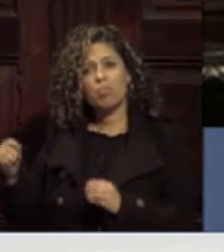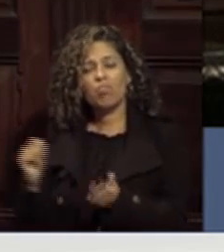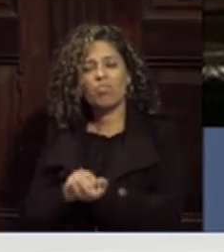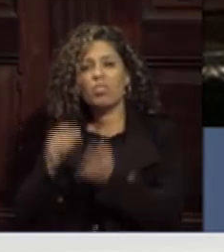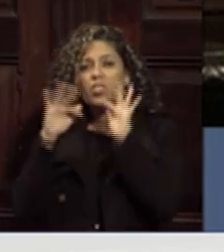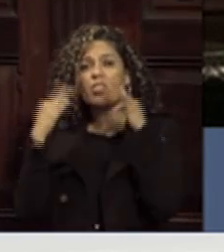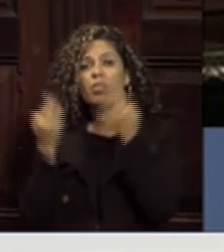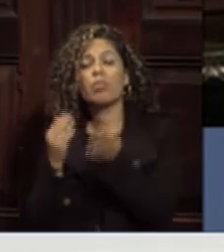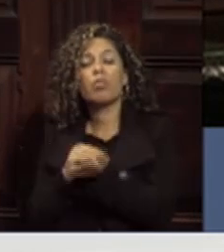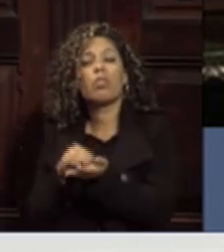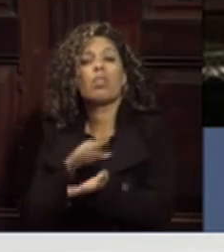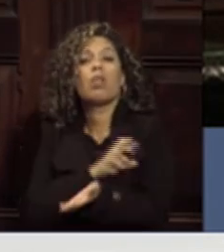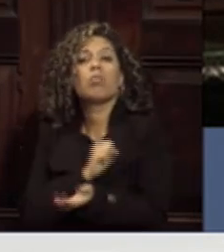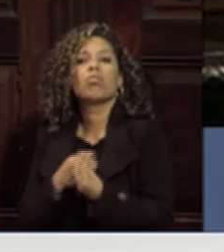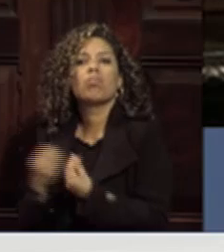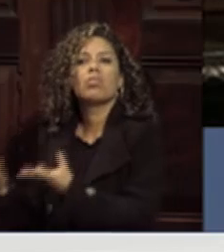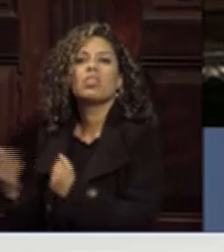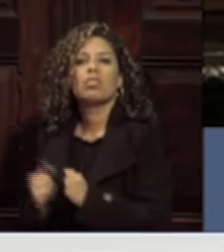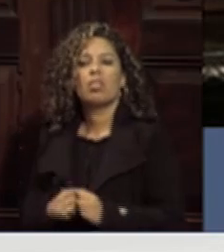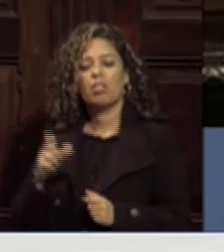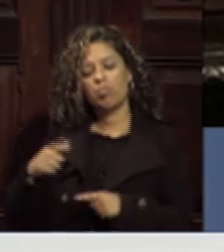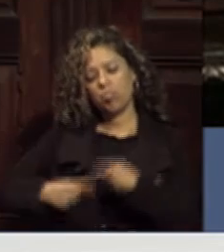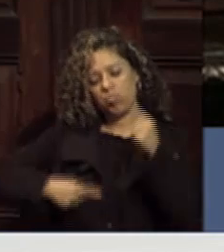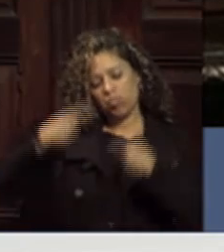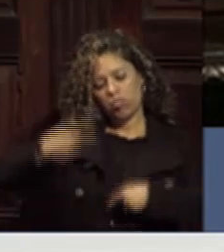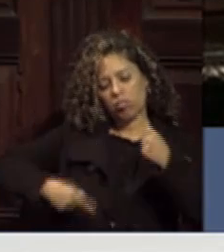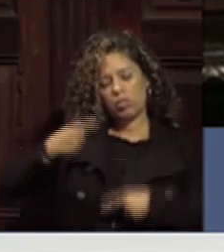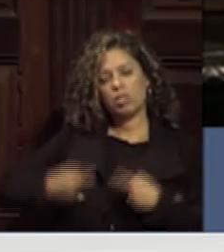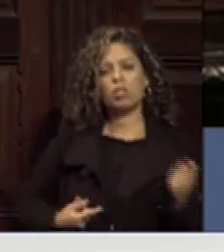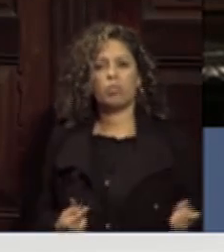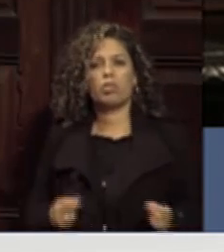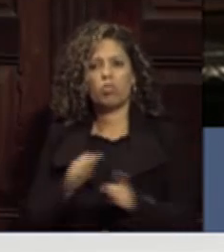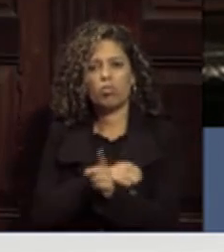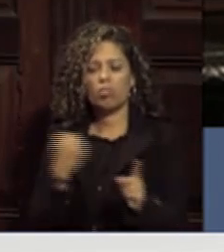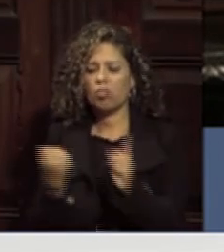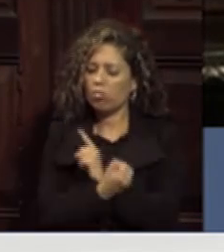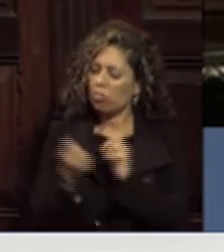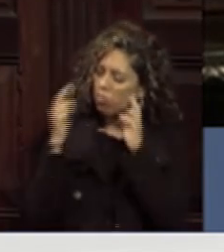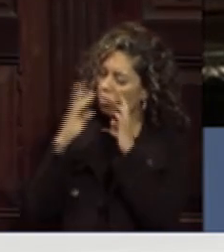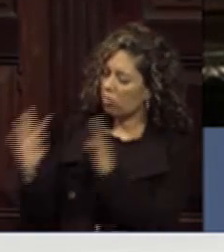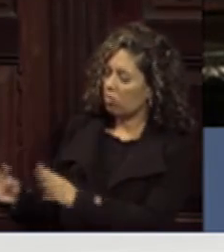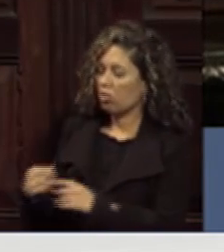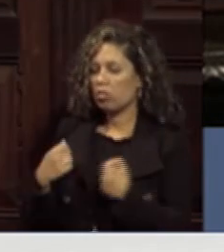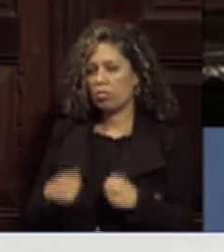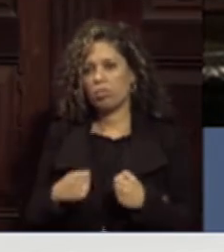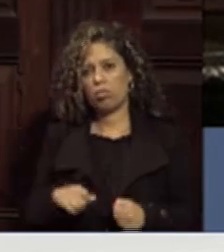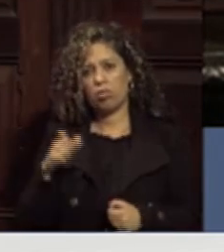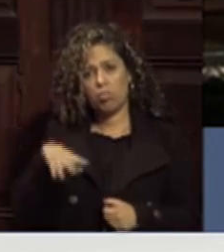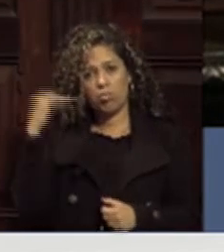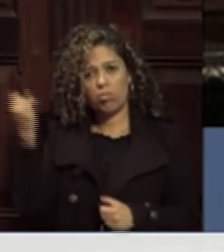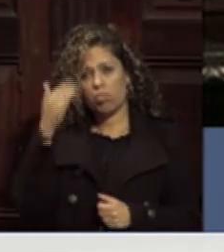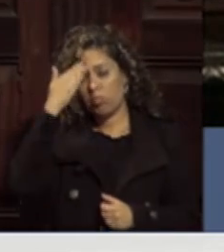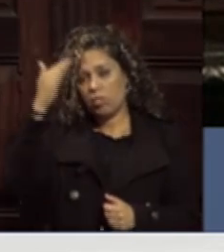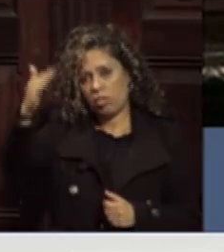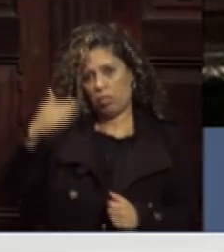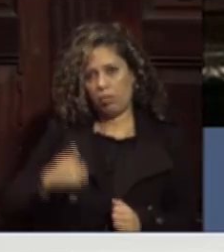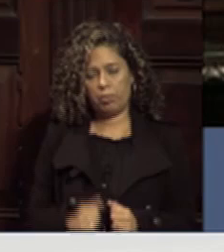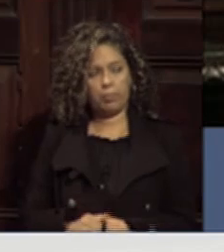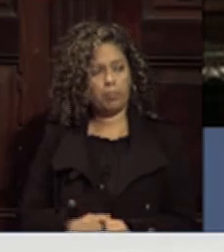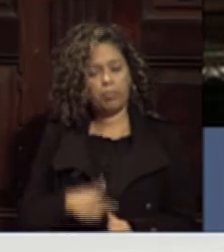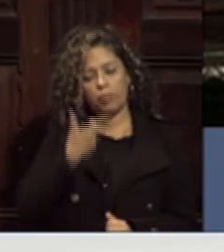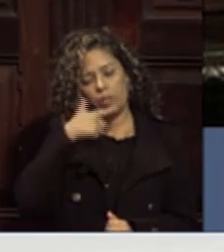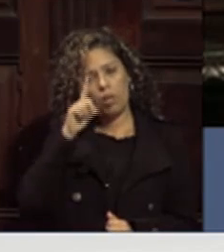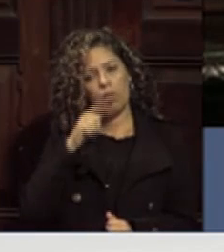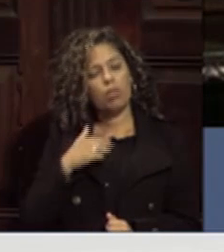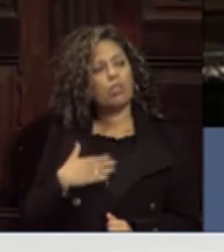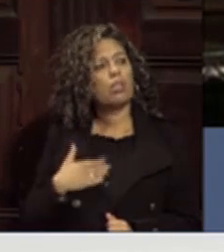debate a importância da participação da sociedade é fundamental.